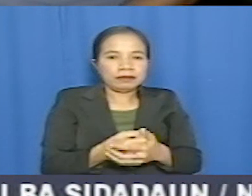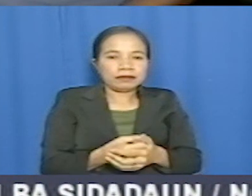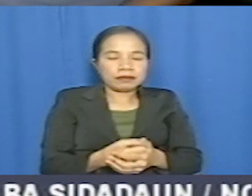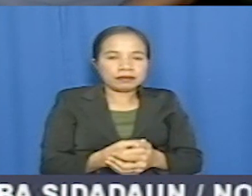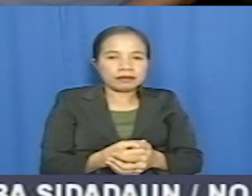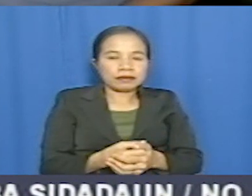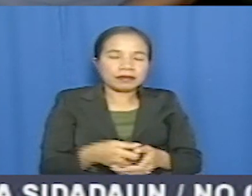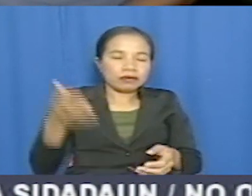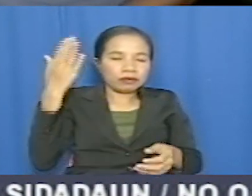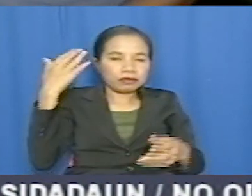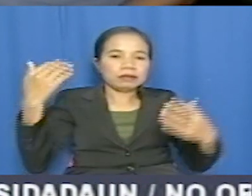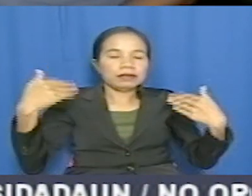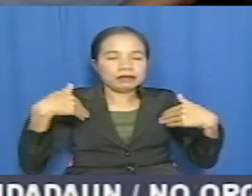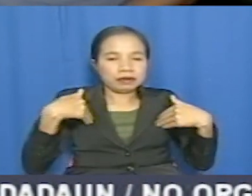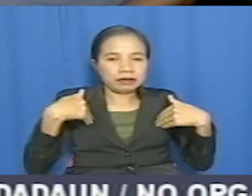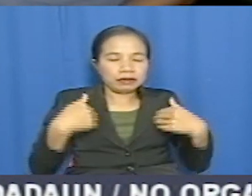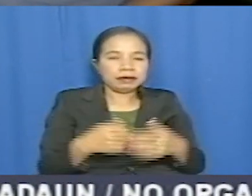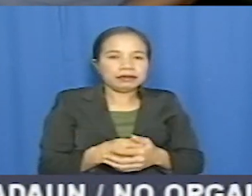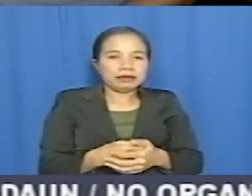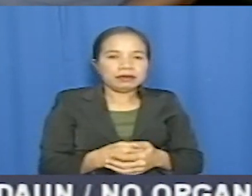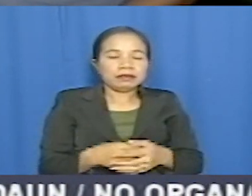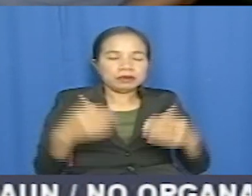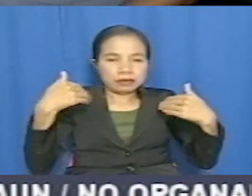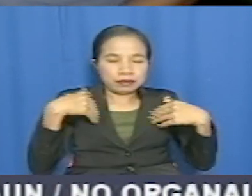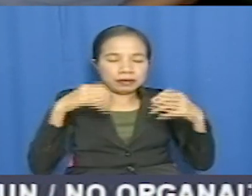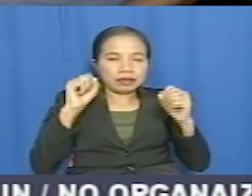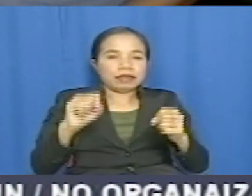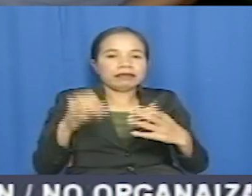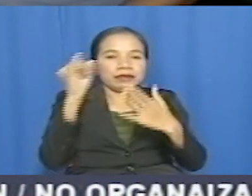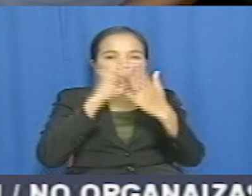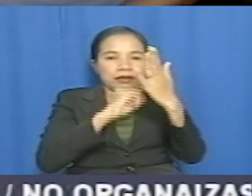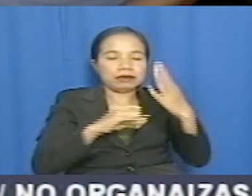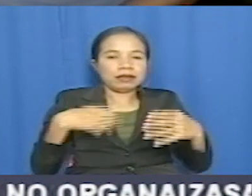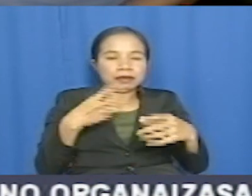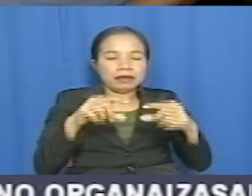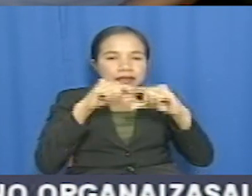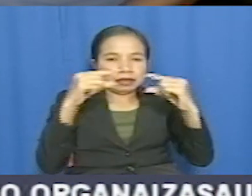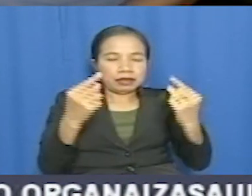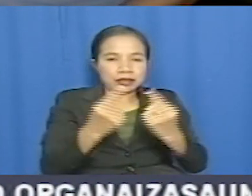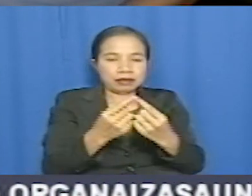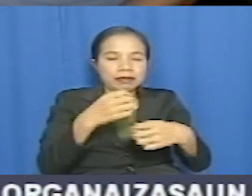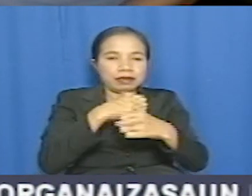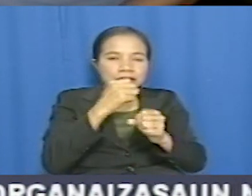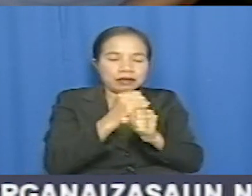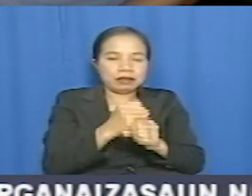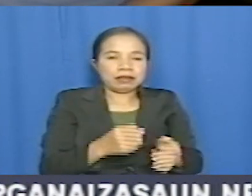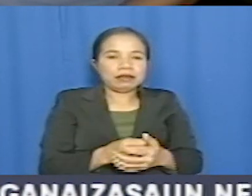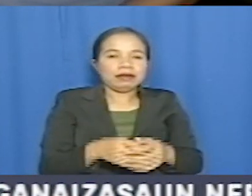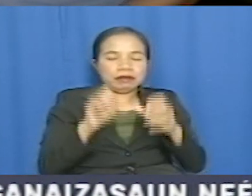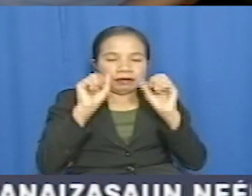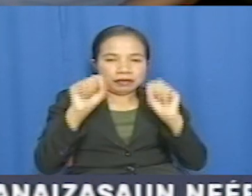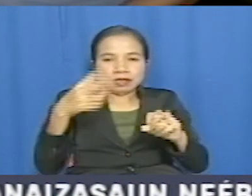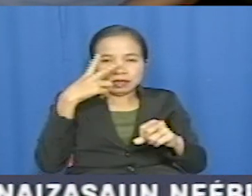antigo, na mesma ia, e depois, vamos o desenho também. E a minha equipa, perfuração, né? Engenheiro, se era perfuração, né? Se era bela,